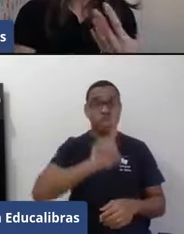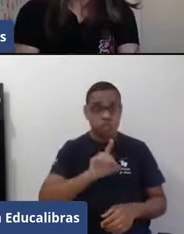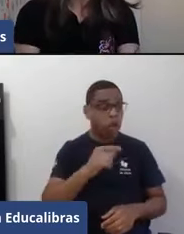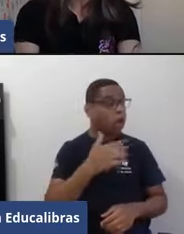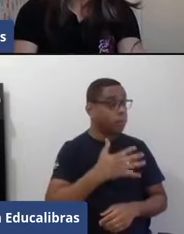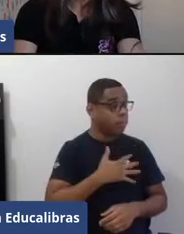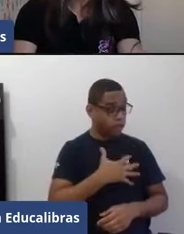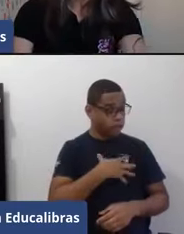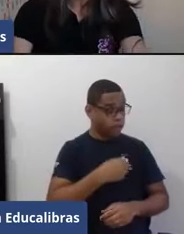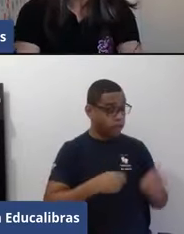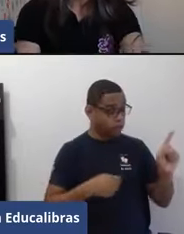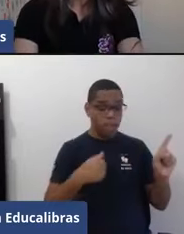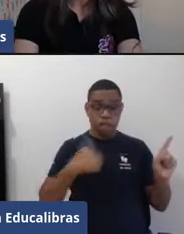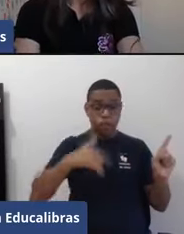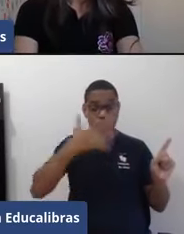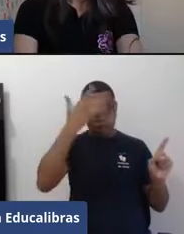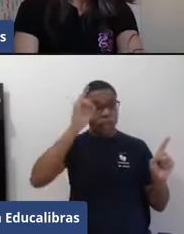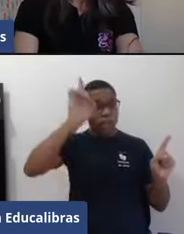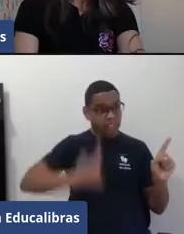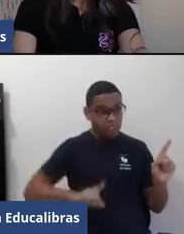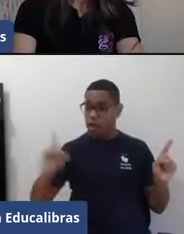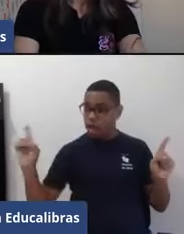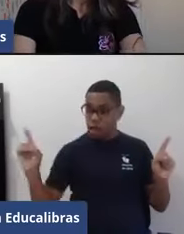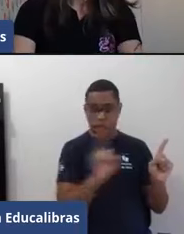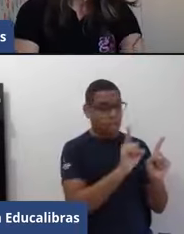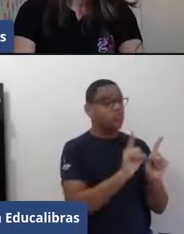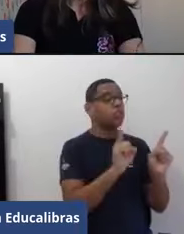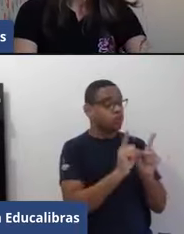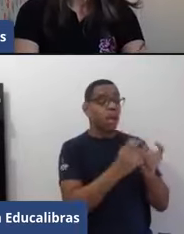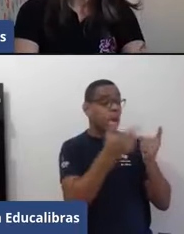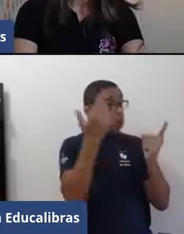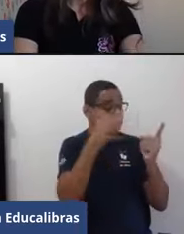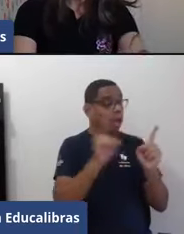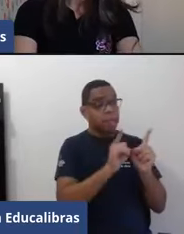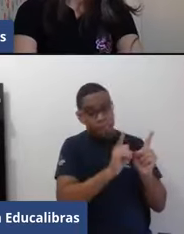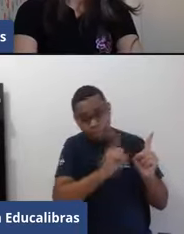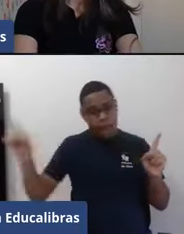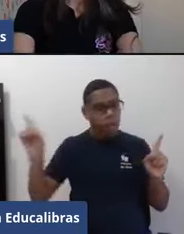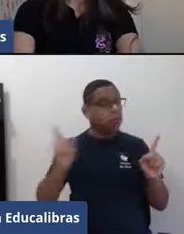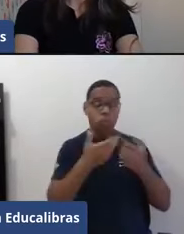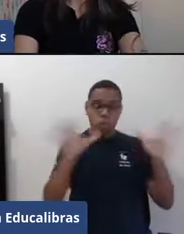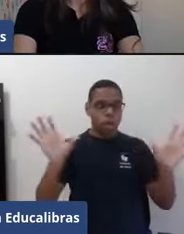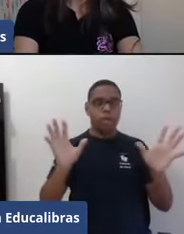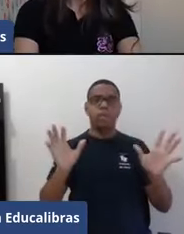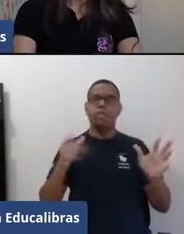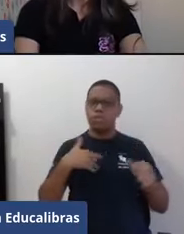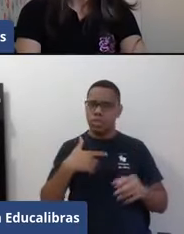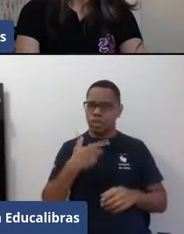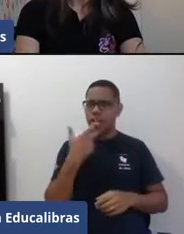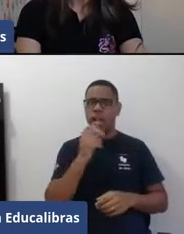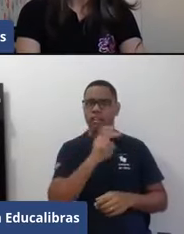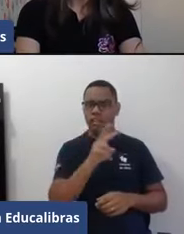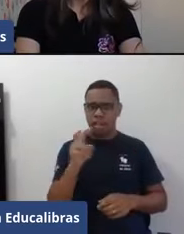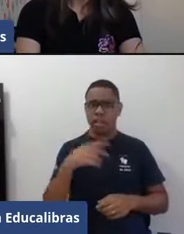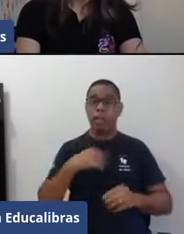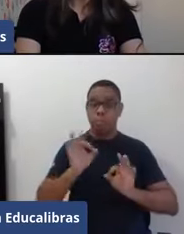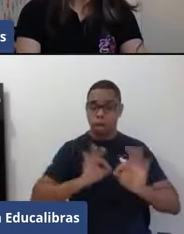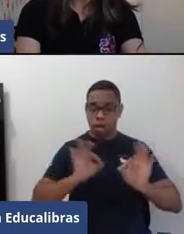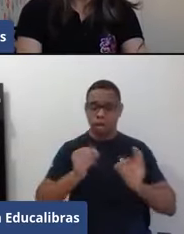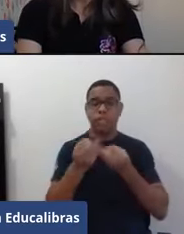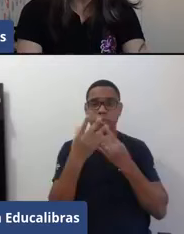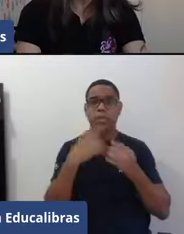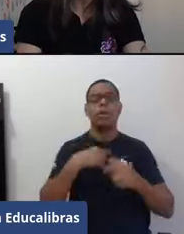filha convivendo com alguém que tem uma deficiência. É tudo uma questão de alinhar informações, dá um trabalho danado. Né? A